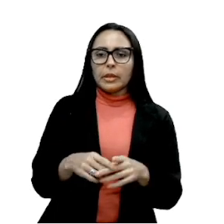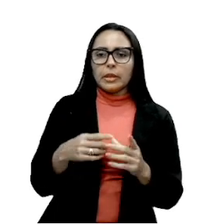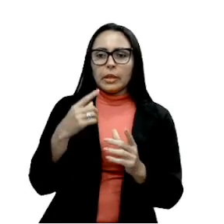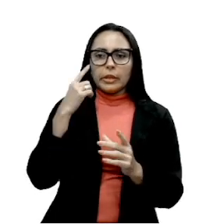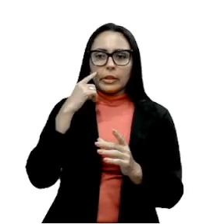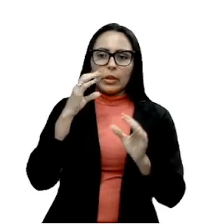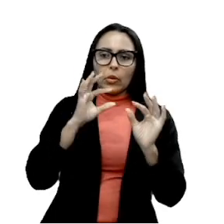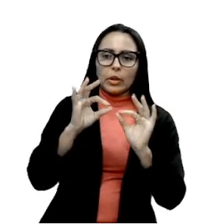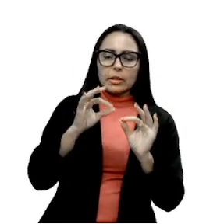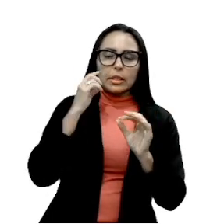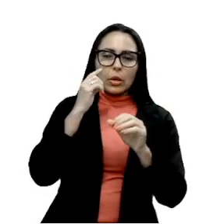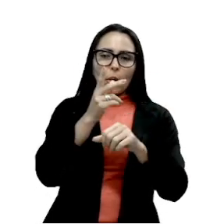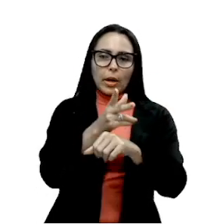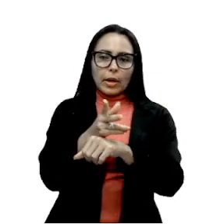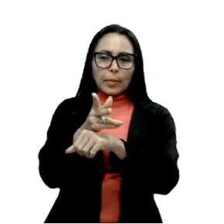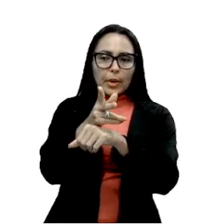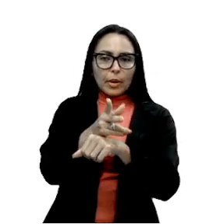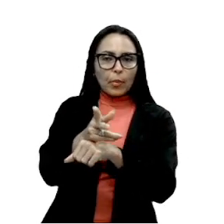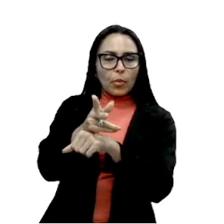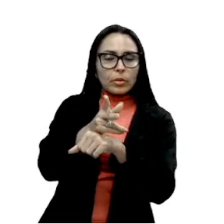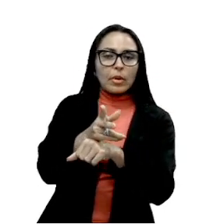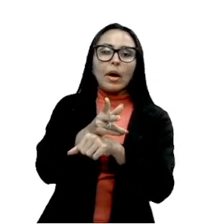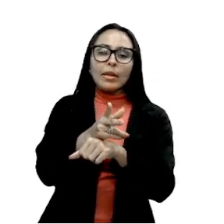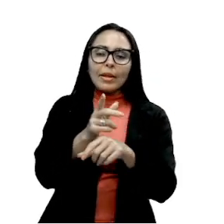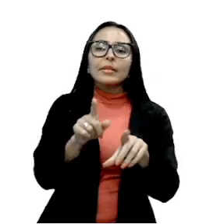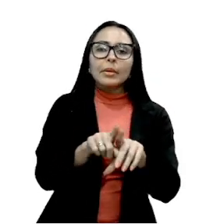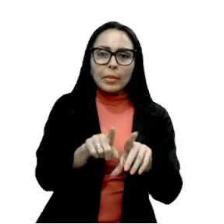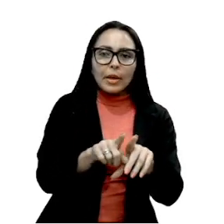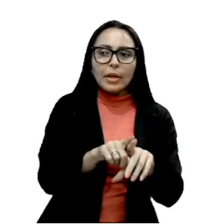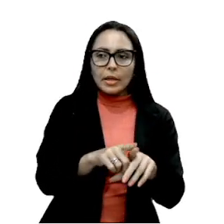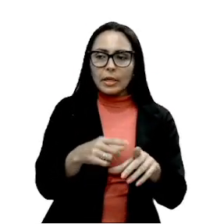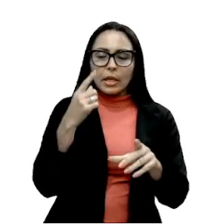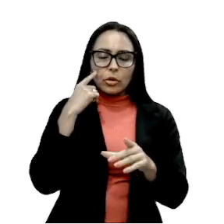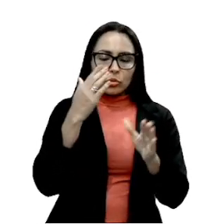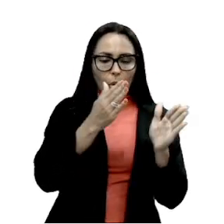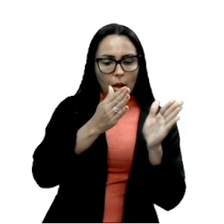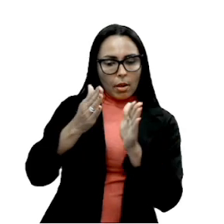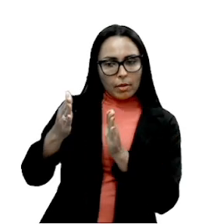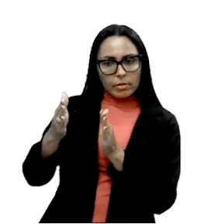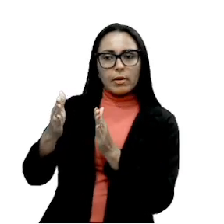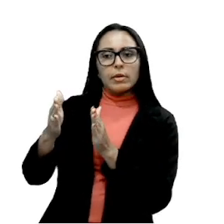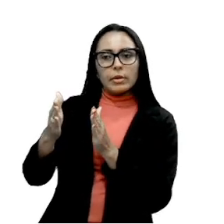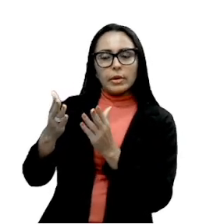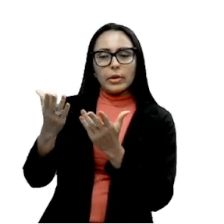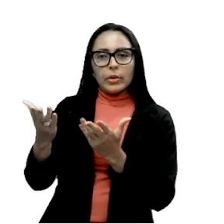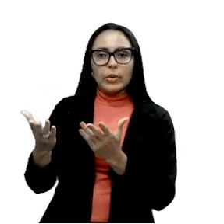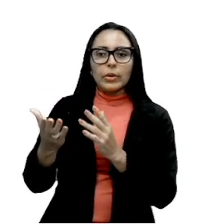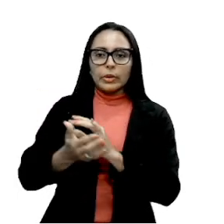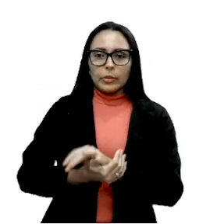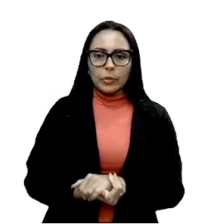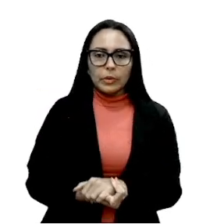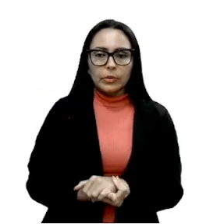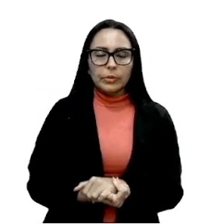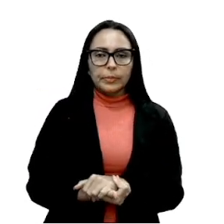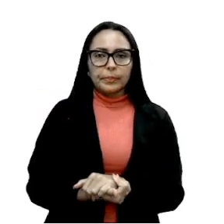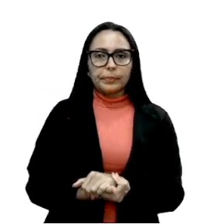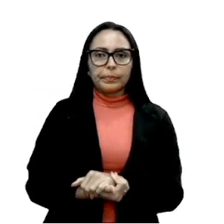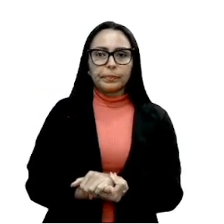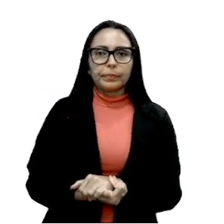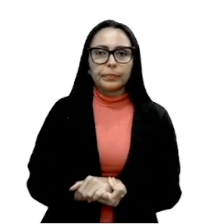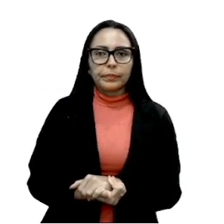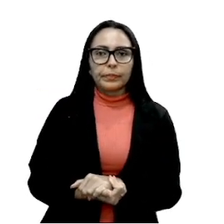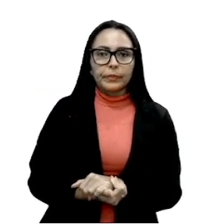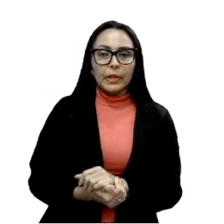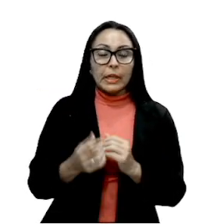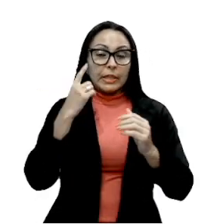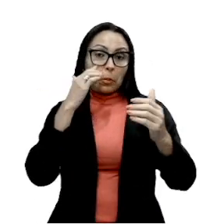câmeras apontadas, e o diretor tem a visão dessas câmeras na sua lateral, que é um monitor, um monitor extra, um monitor